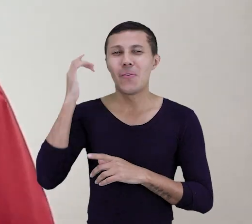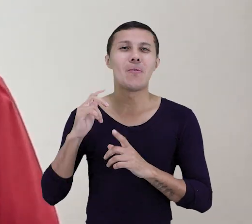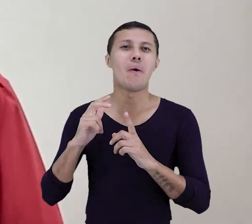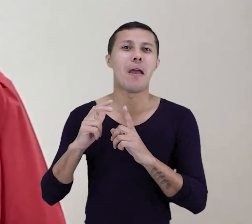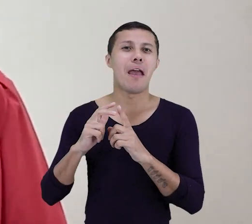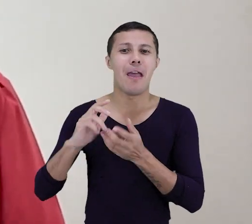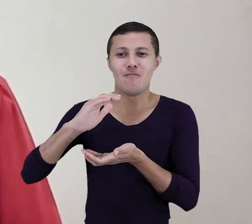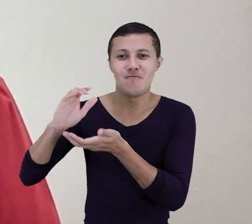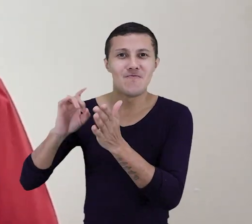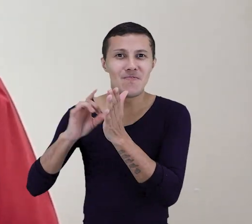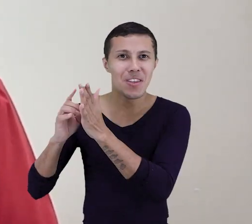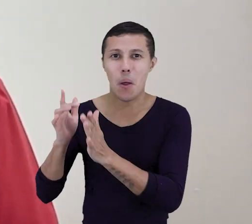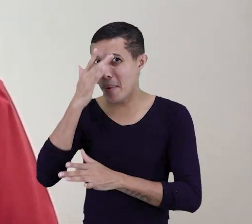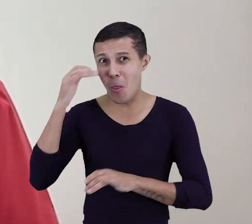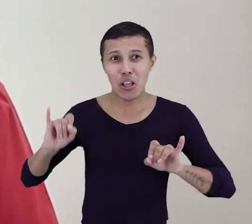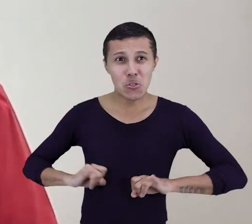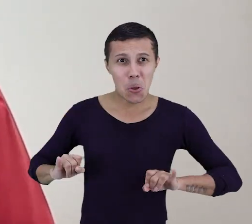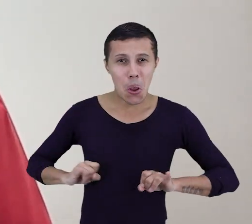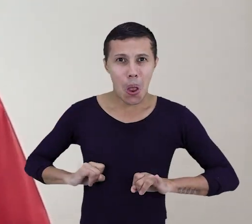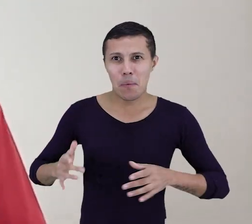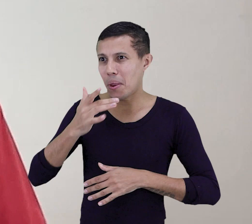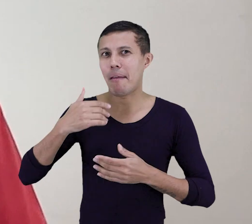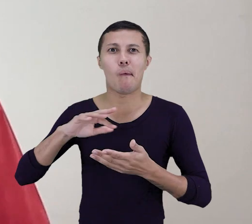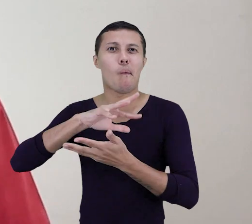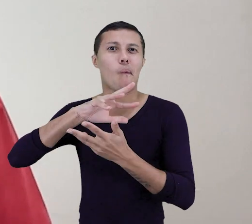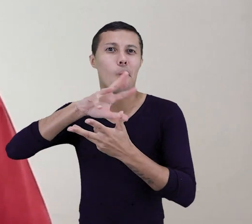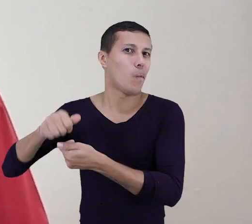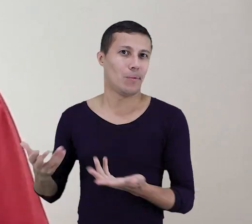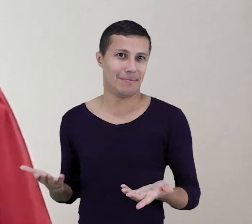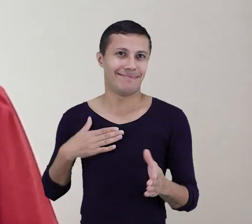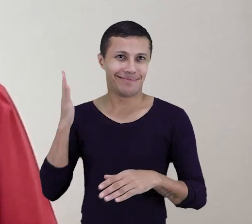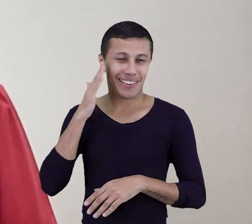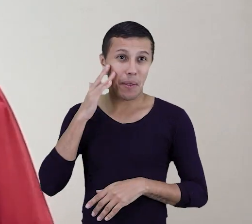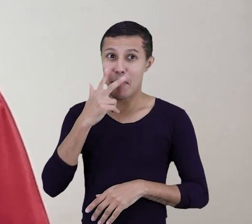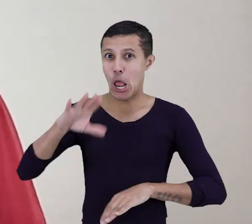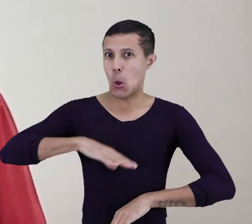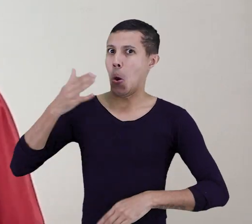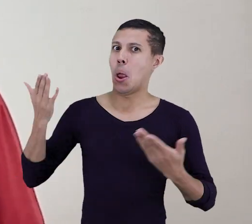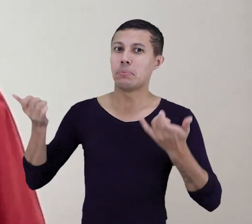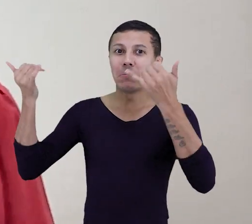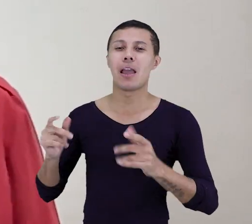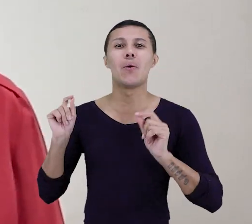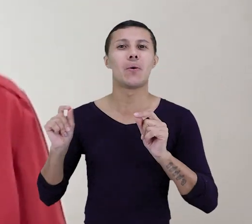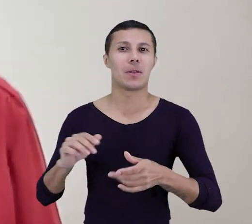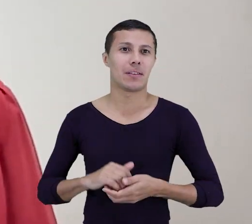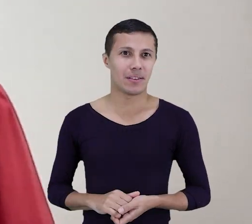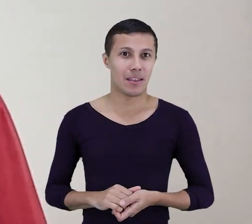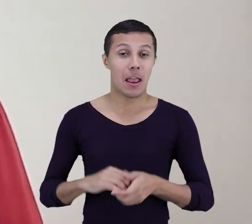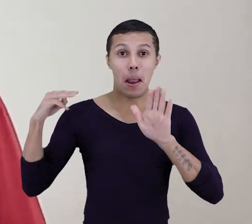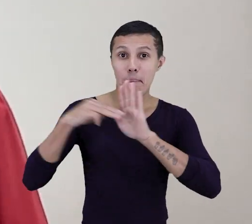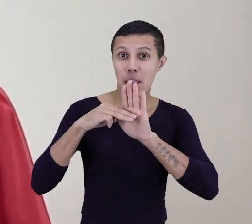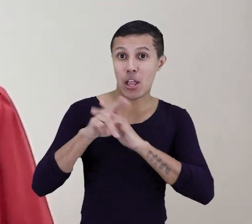É lógico que é muito ousado falar isso, tá? É bem ousado, mas você conseguir, através de uma